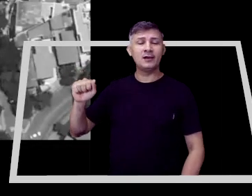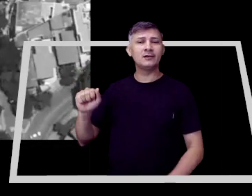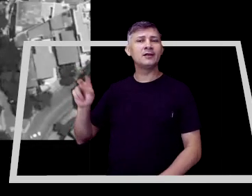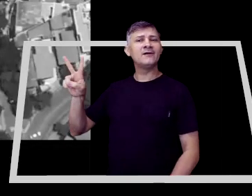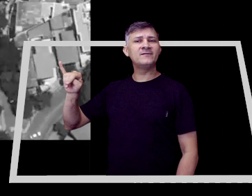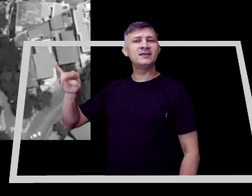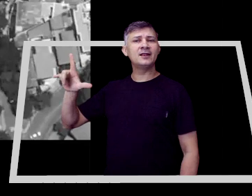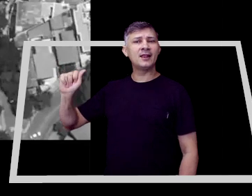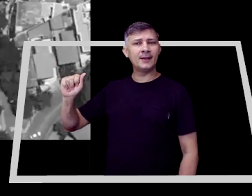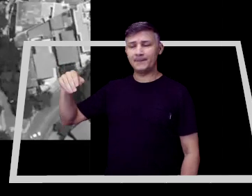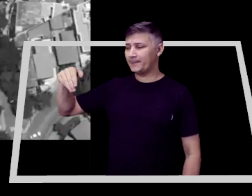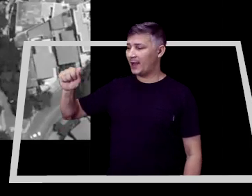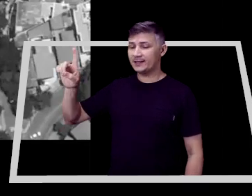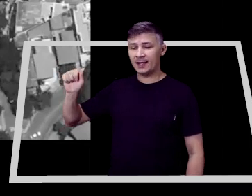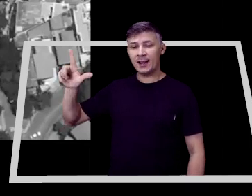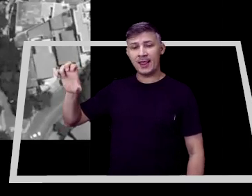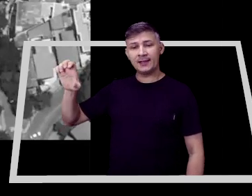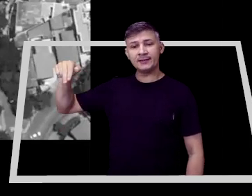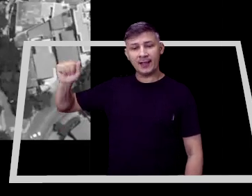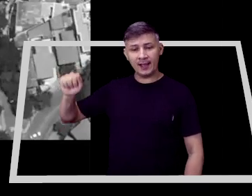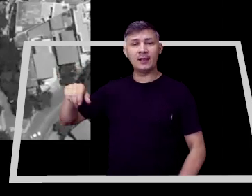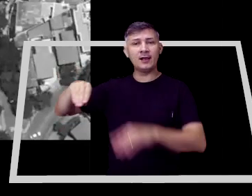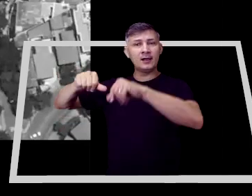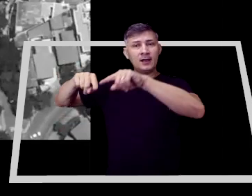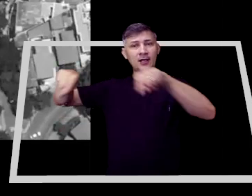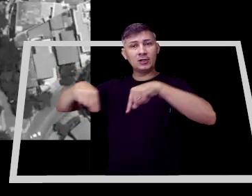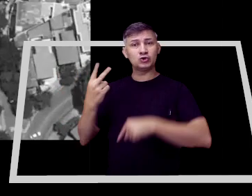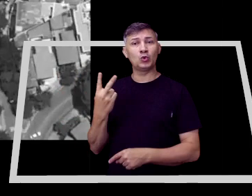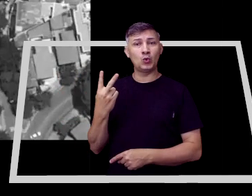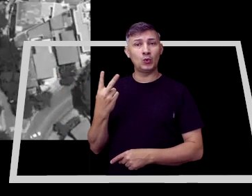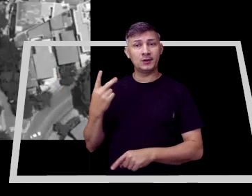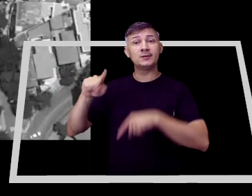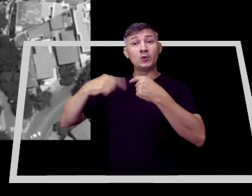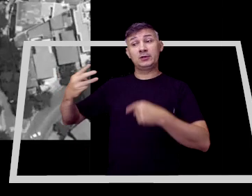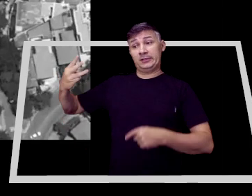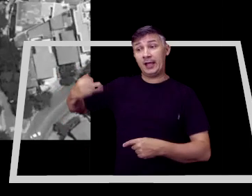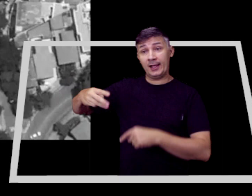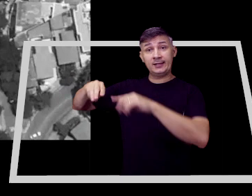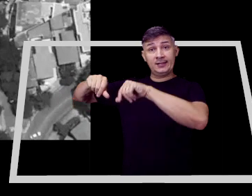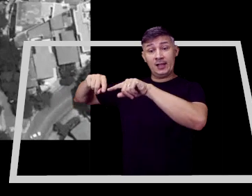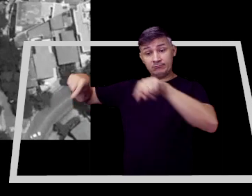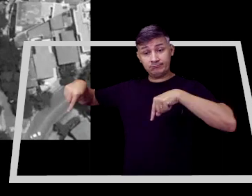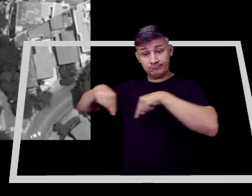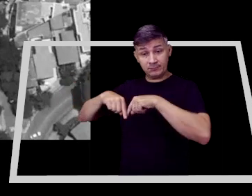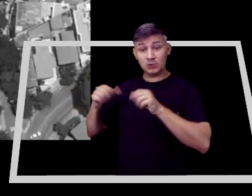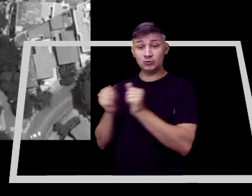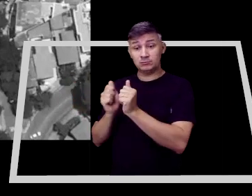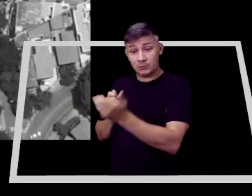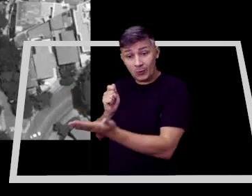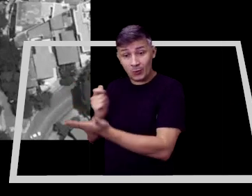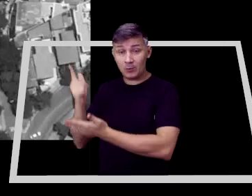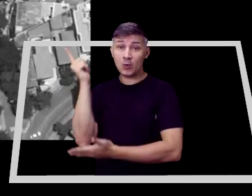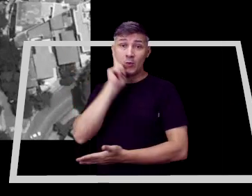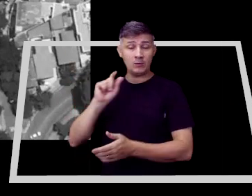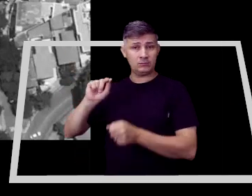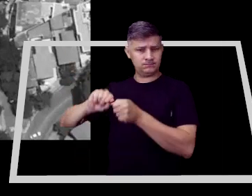situação originalmente de dois terrenos e depois um terceiro terreno foi adquirido para a gente poder